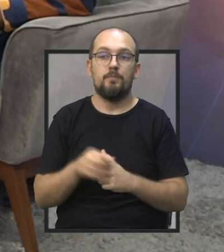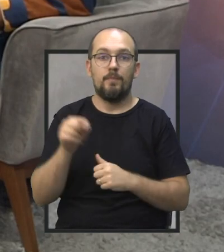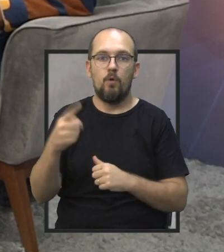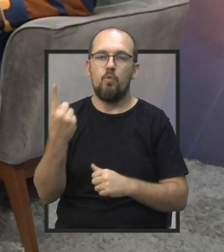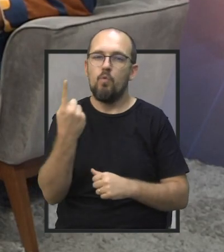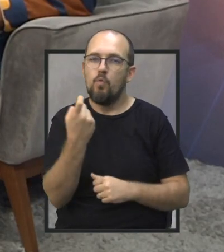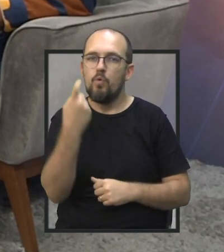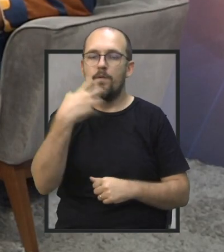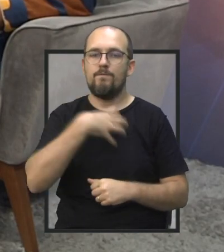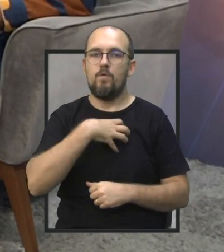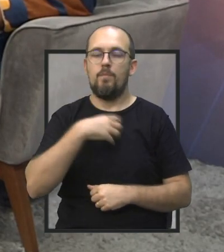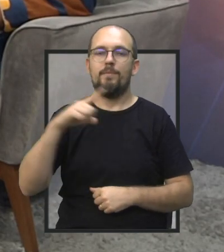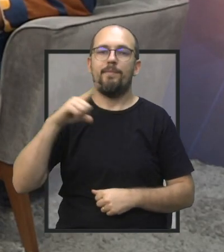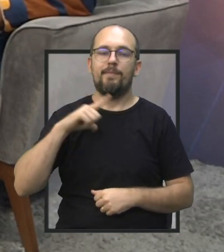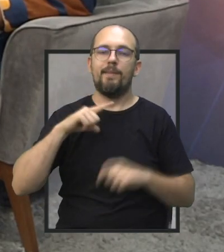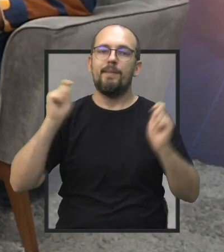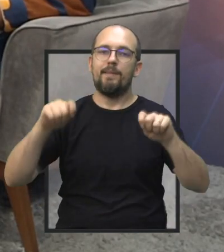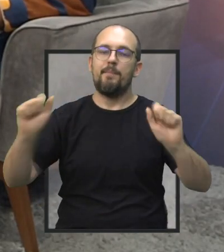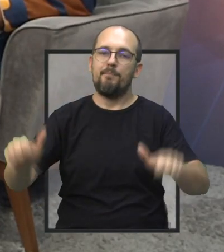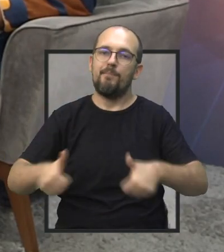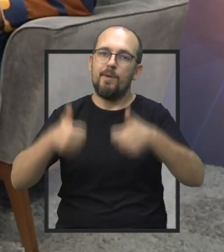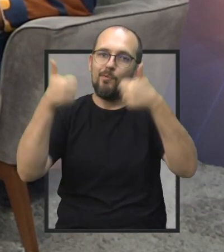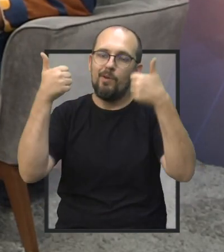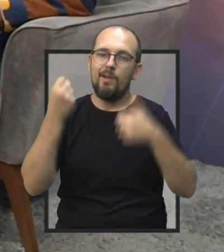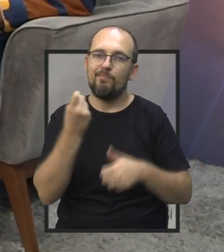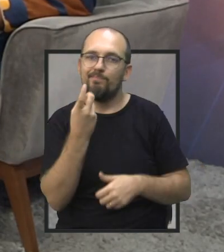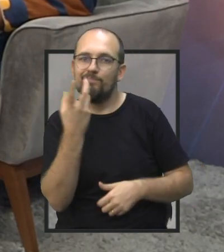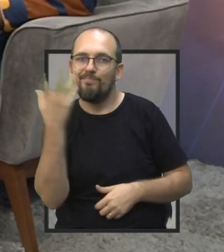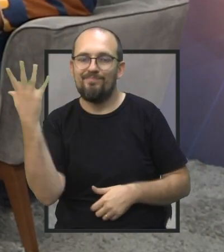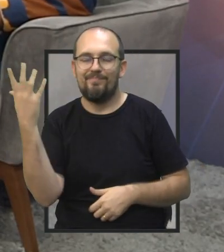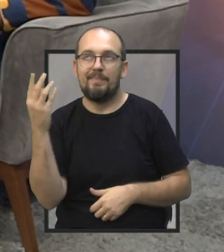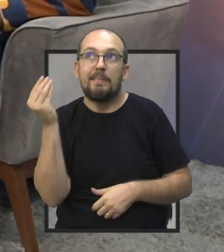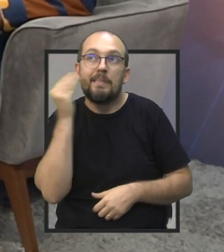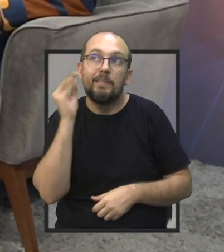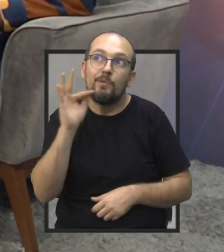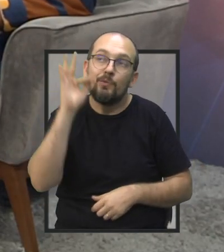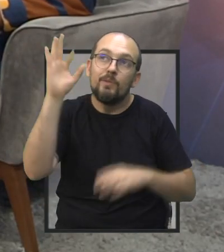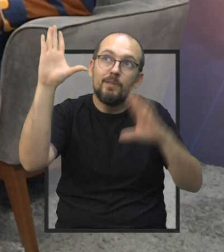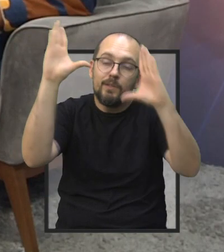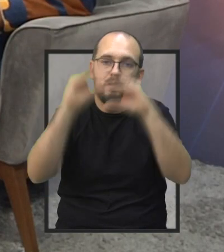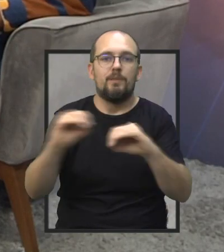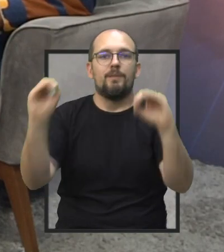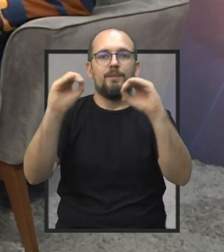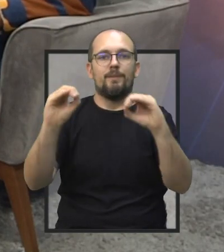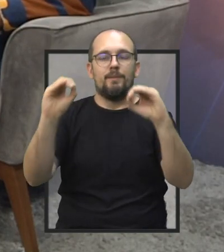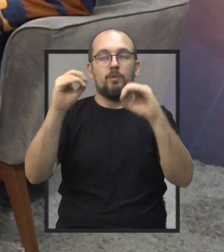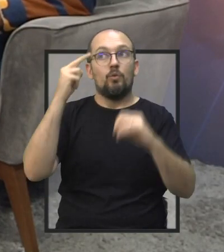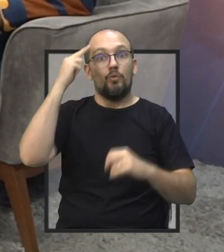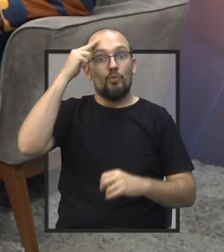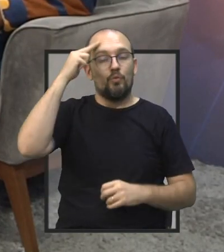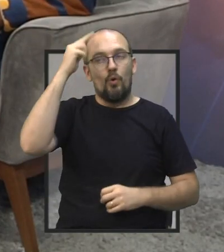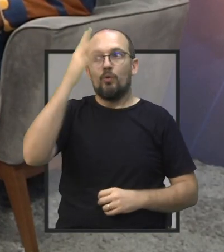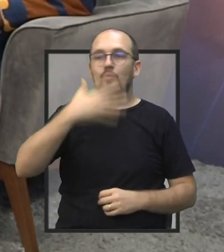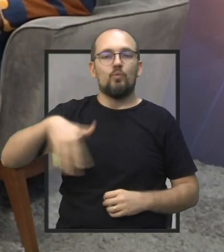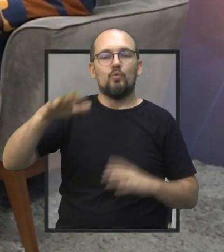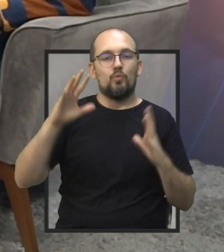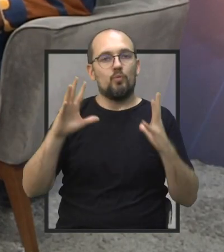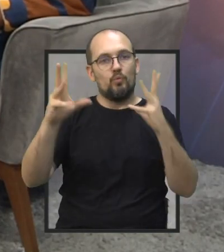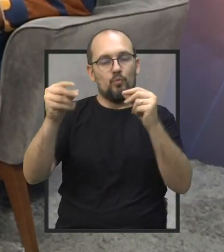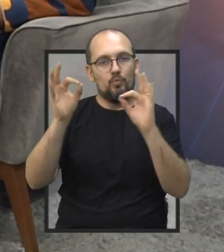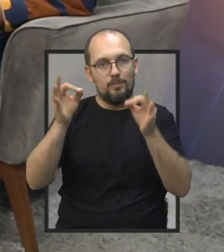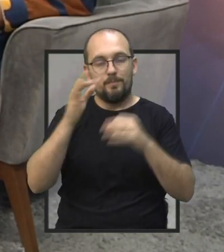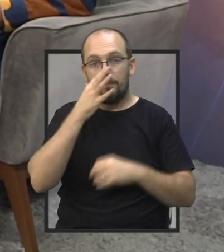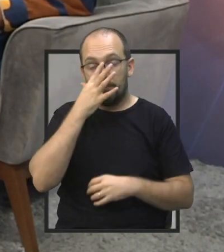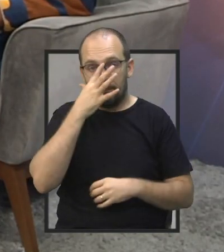essa é a única forma que a gente tem de conseguir melhorar esses números, né, se possível zerar esses números, que acho que é o sonho de todo mundo,